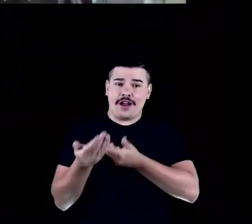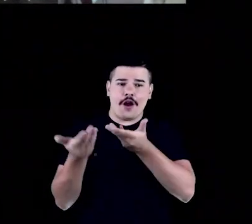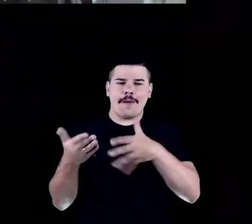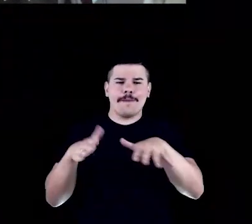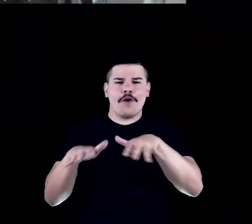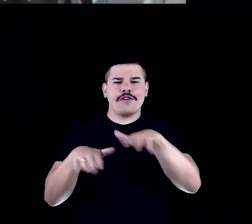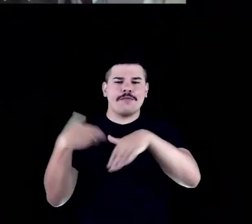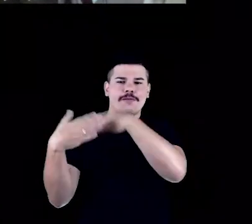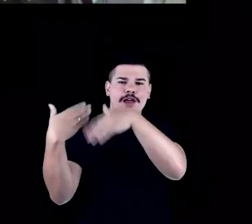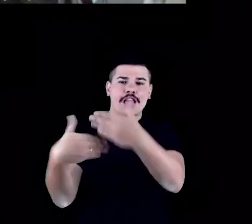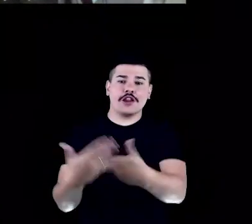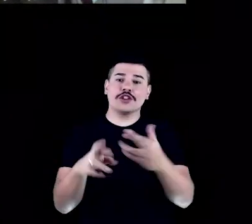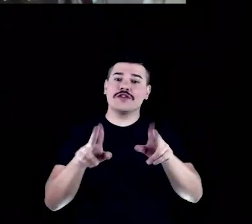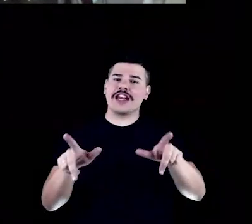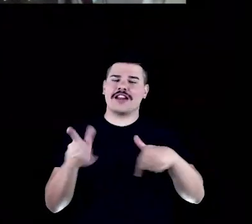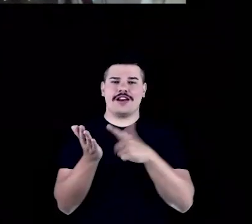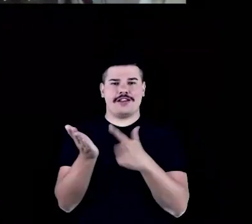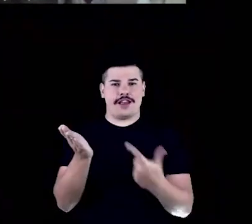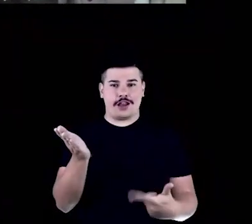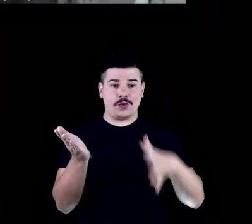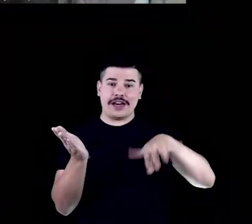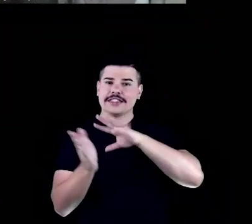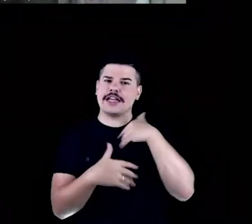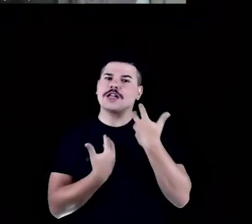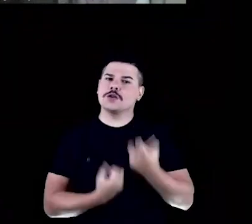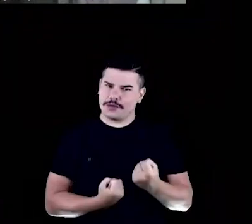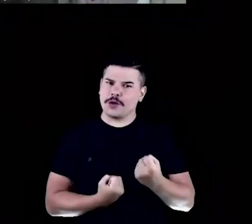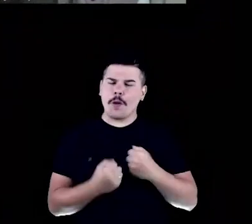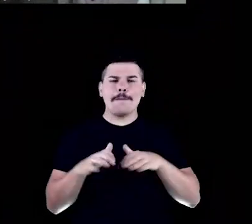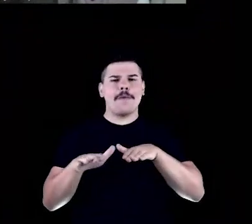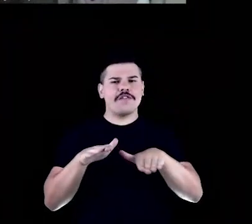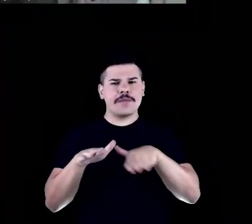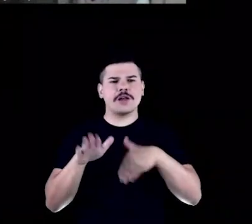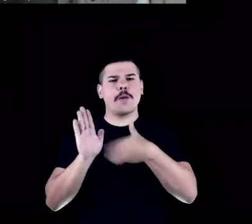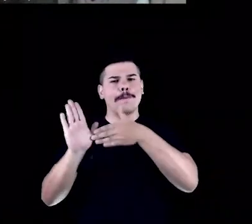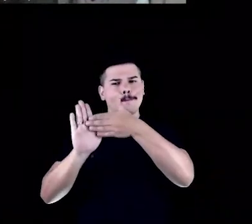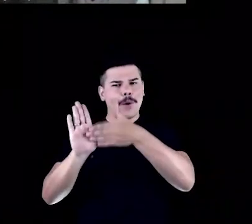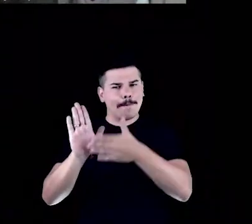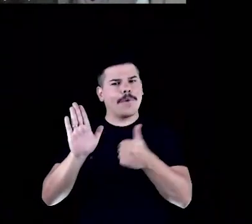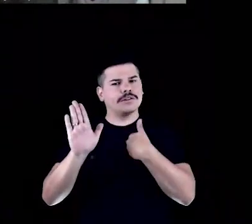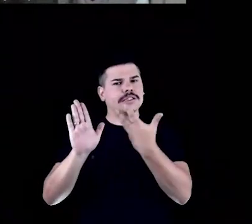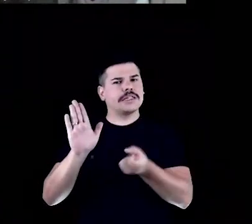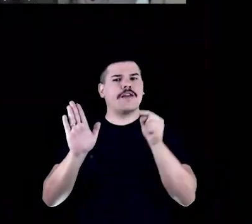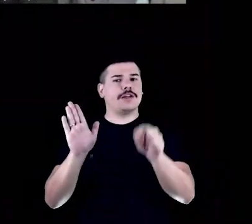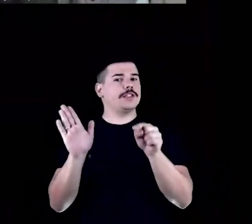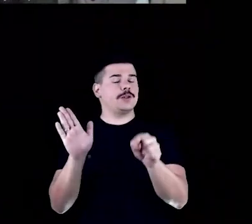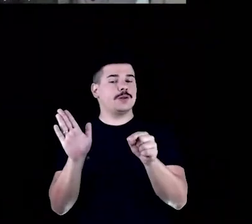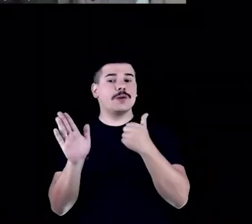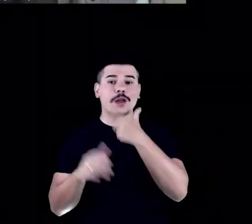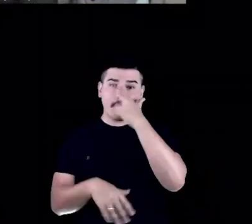eles tiveram um movimento, realmente foi um movimento literário, né? Eles se assumiram como um movimento, eles se propunham como isso,